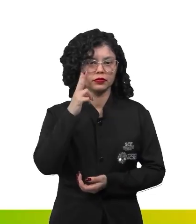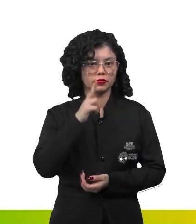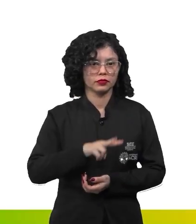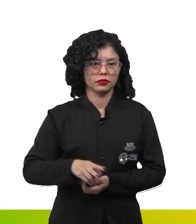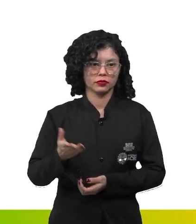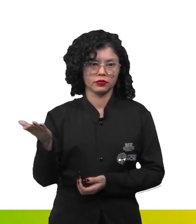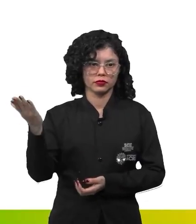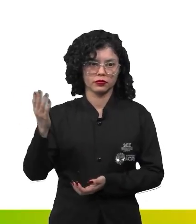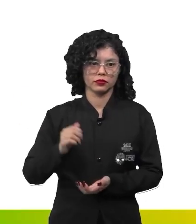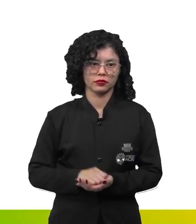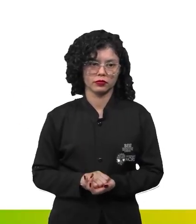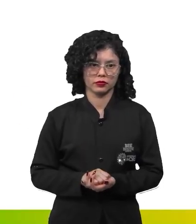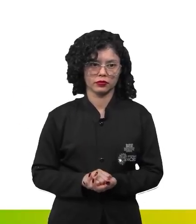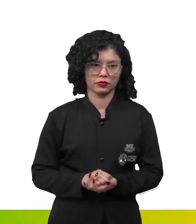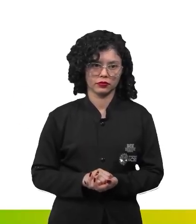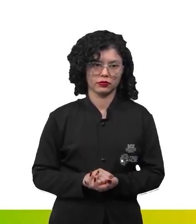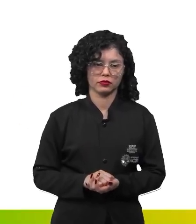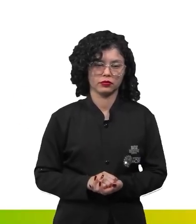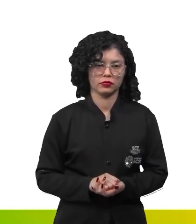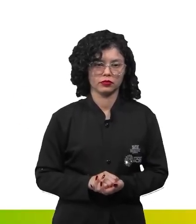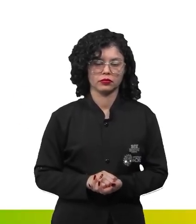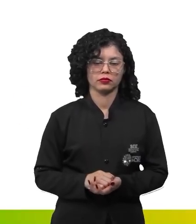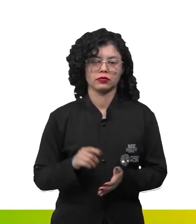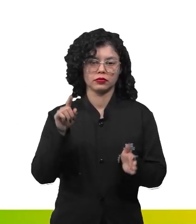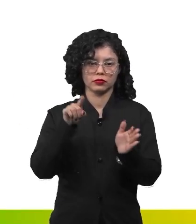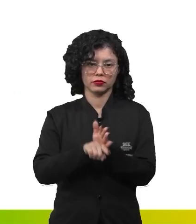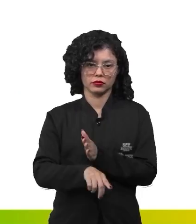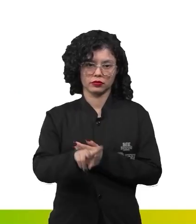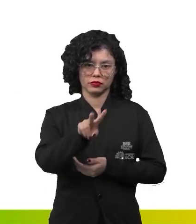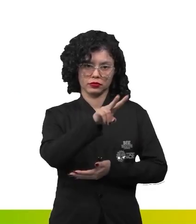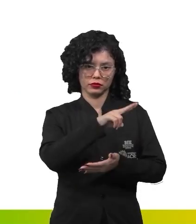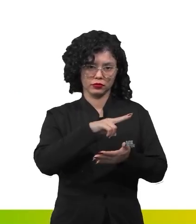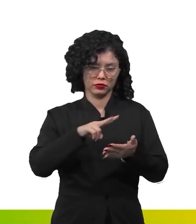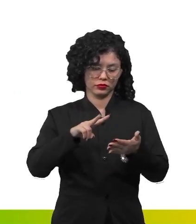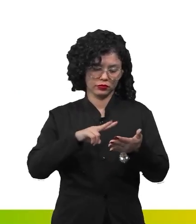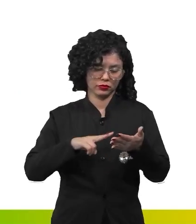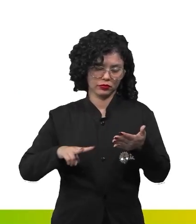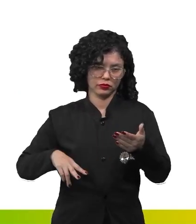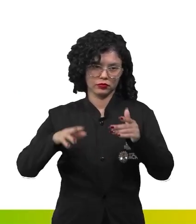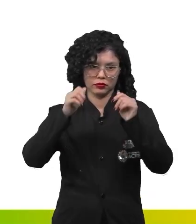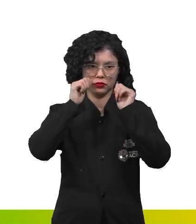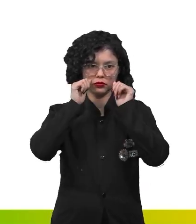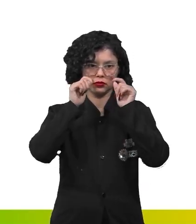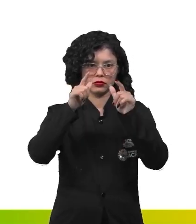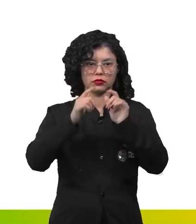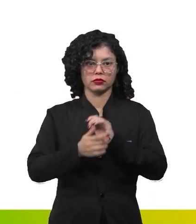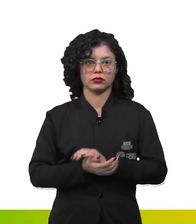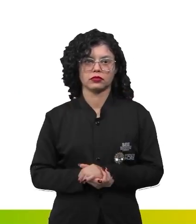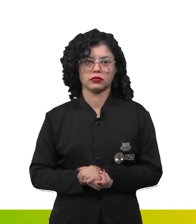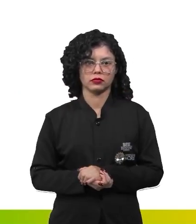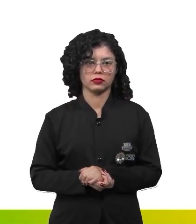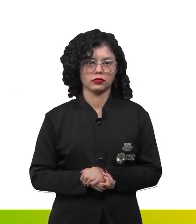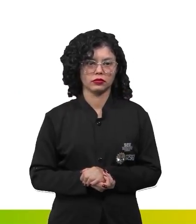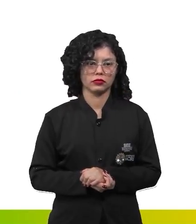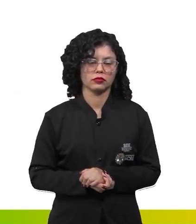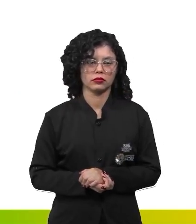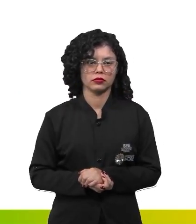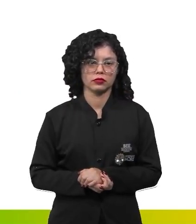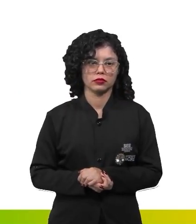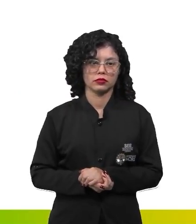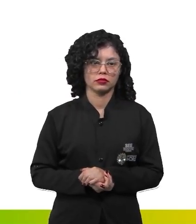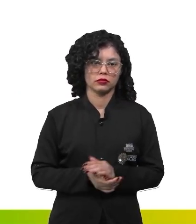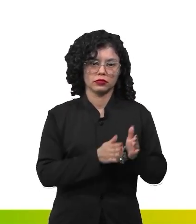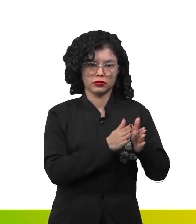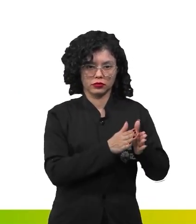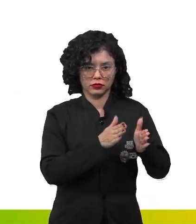Visualize em tela o comando e eu vou fazer a leitura com bastante atenção. Linha